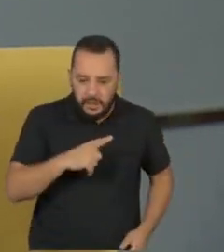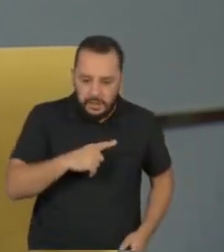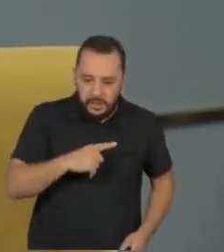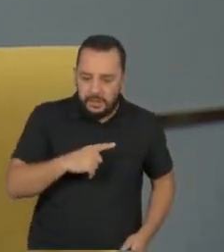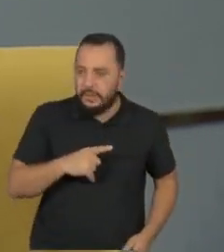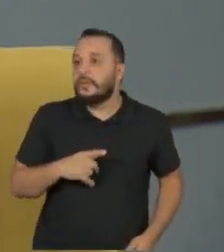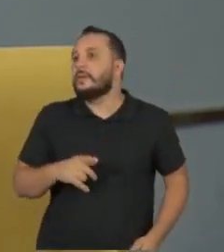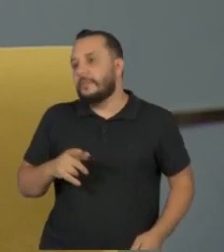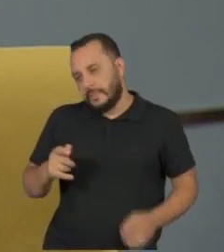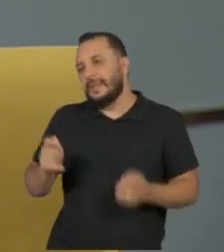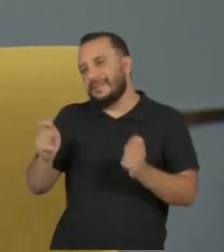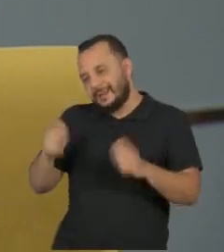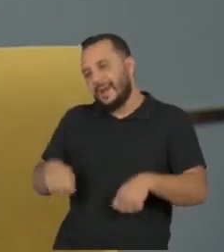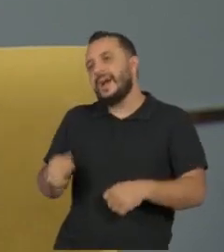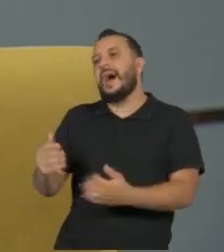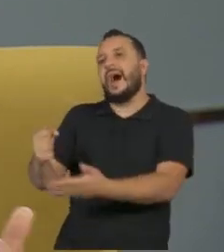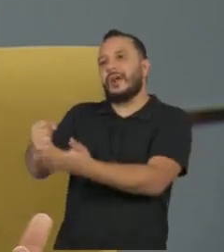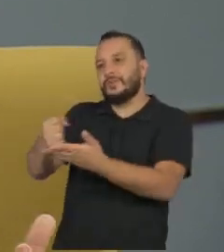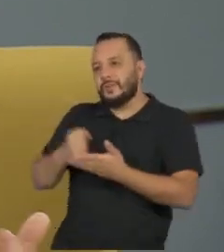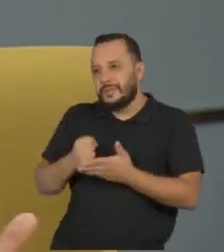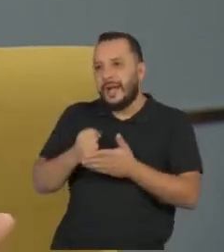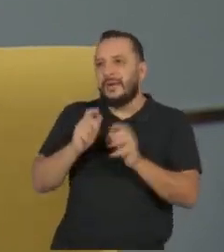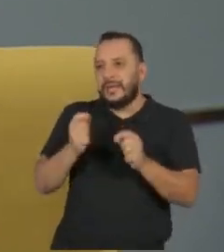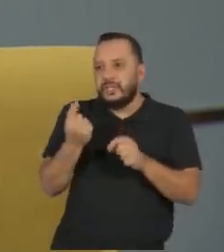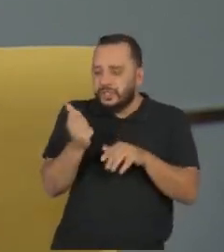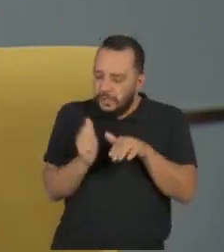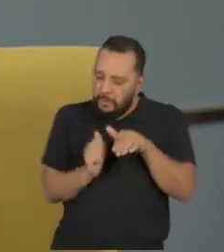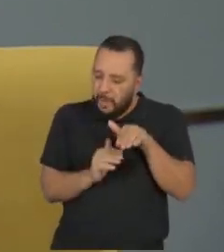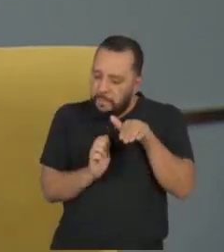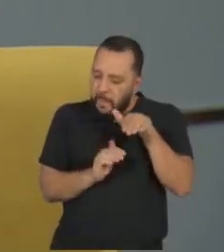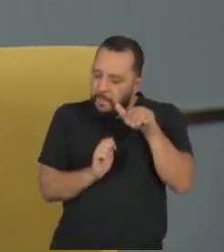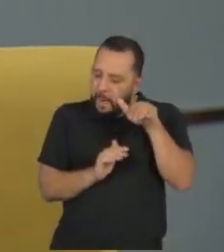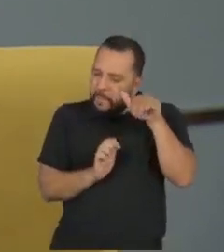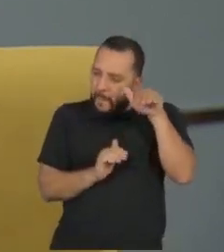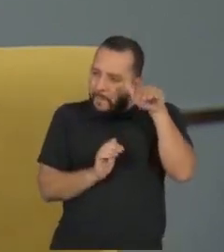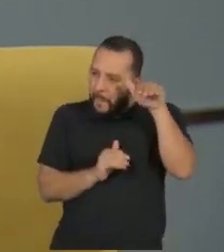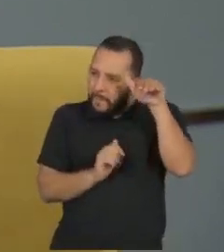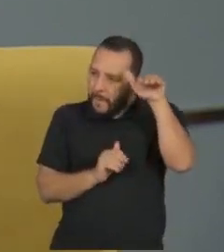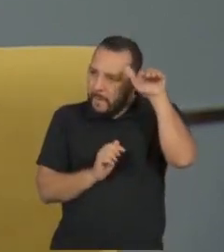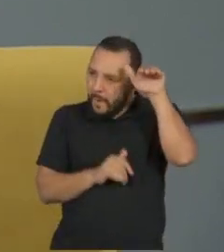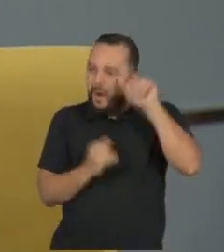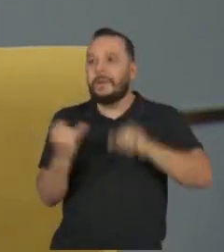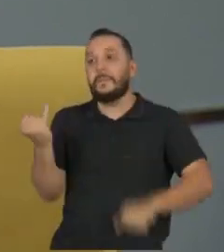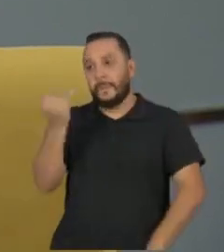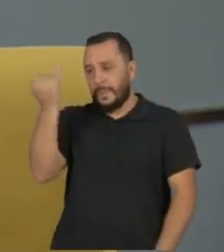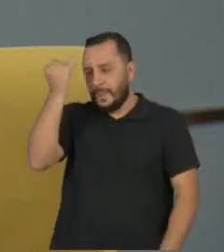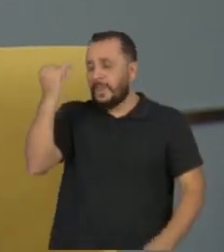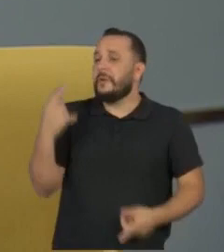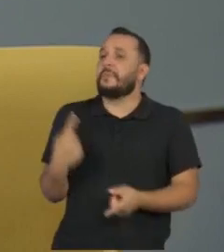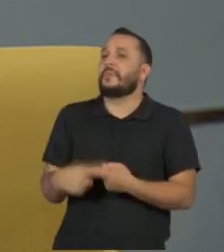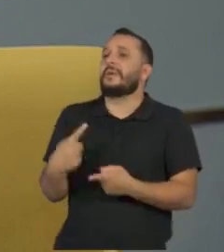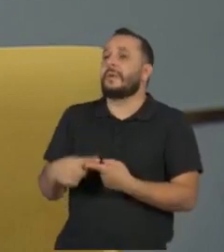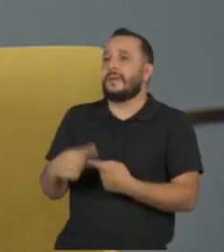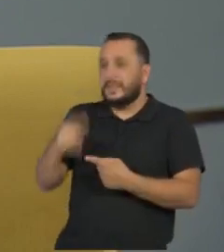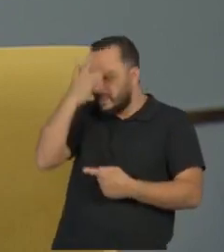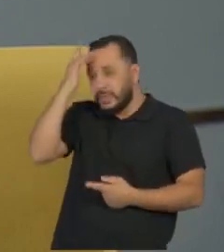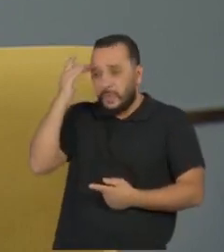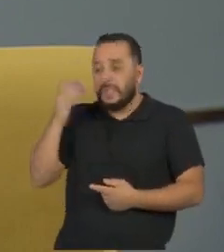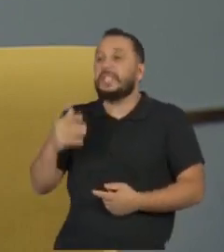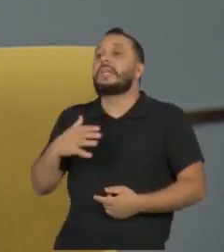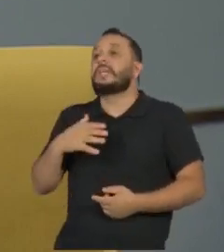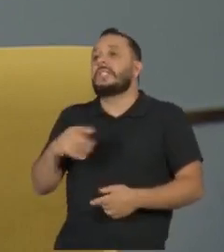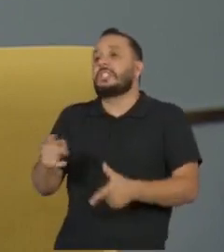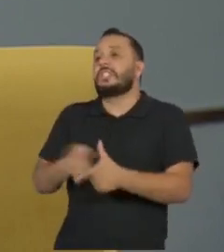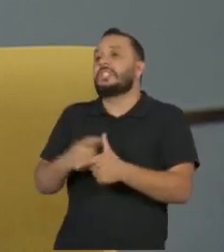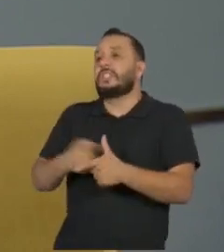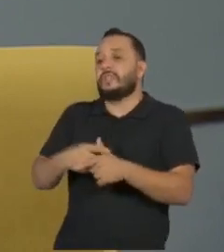a construir um patrimônio e uma reserva financeira. Sabe por que as pessoas se enroscam na dívida? Porque não